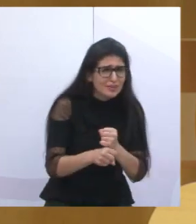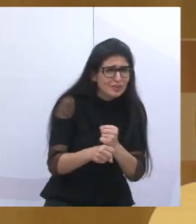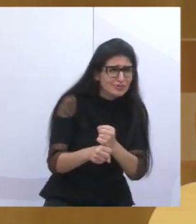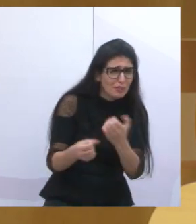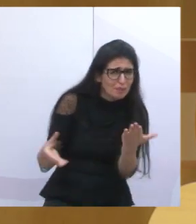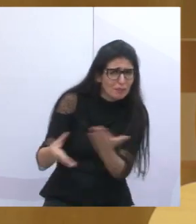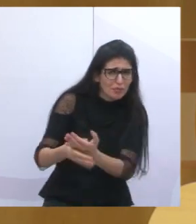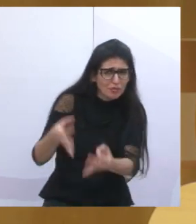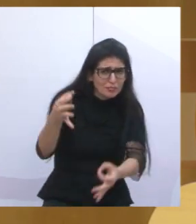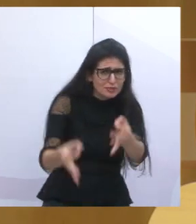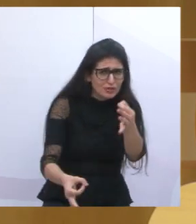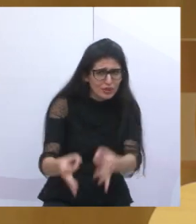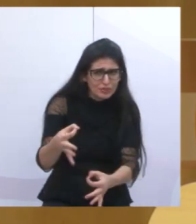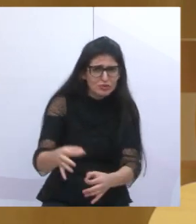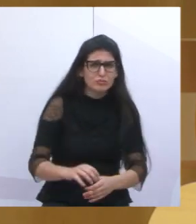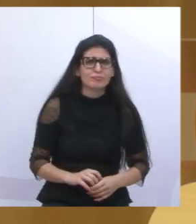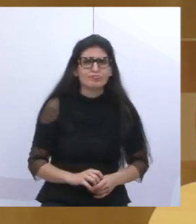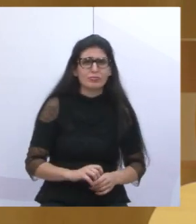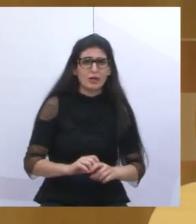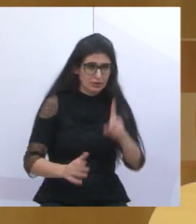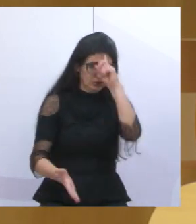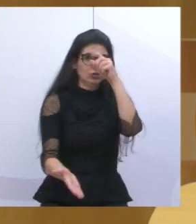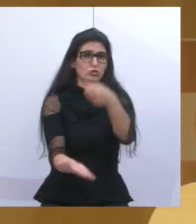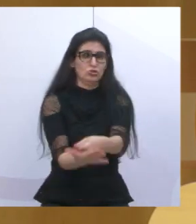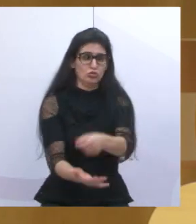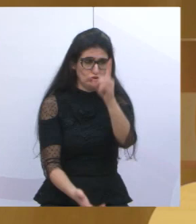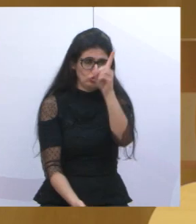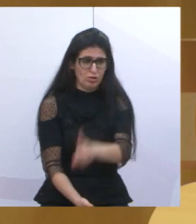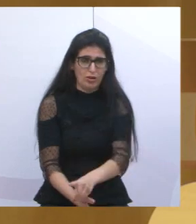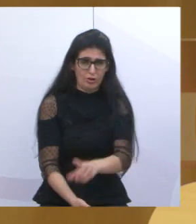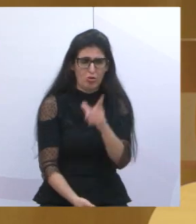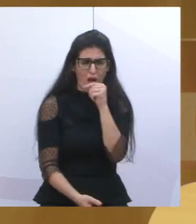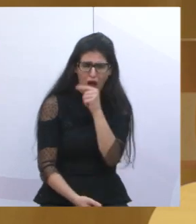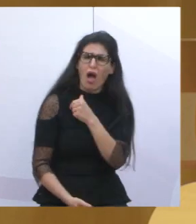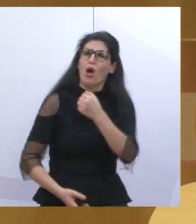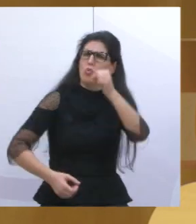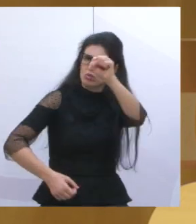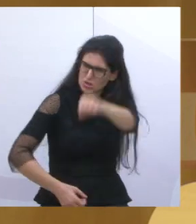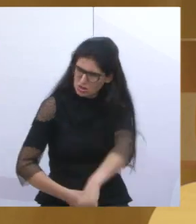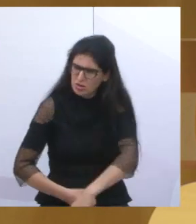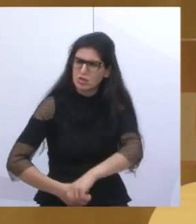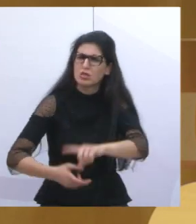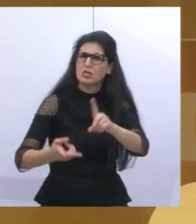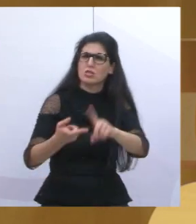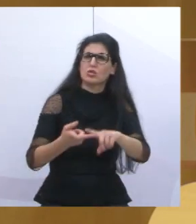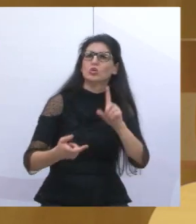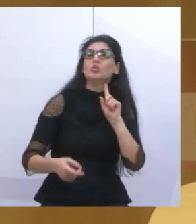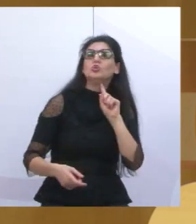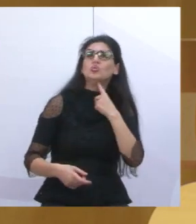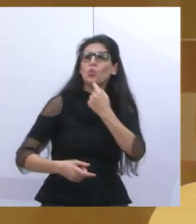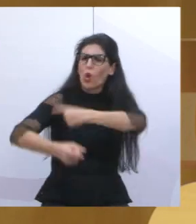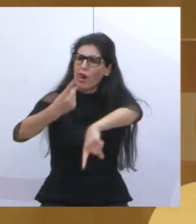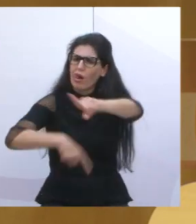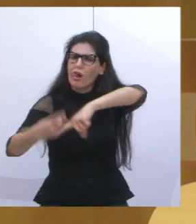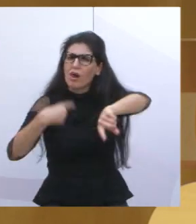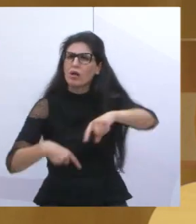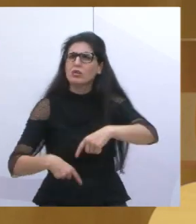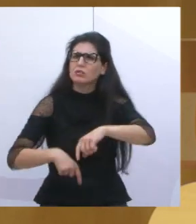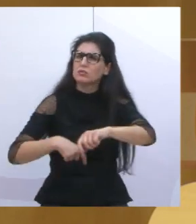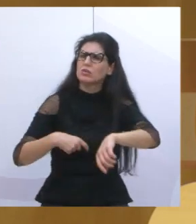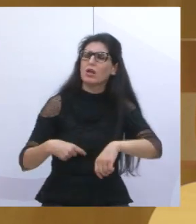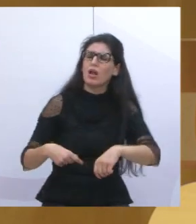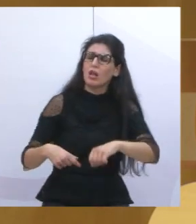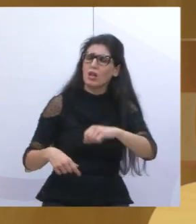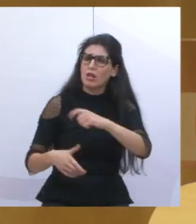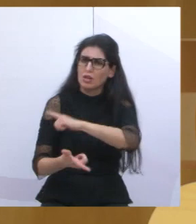direito de ser entregue com toda a infraestrutura. O loteador não cumpriu o seu papel e entrou no